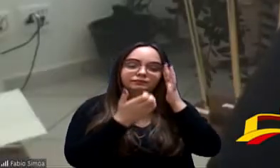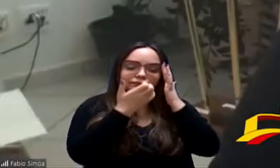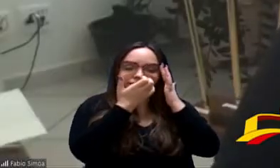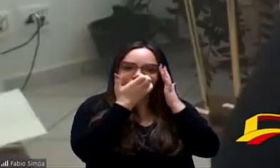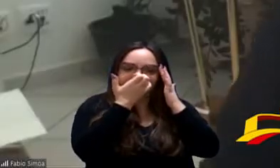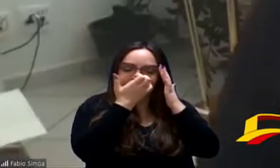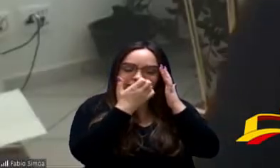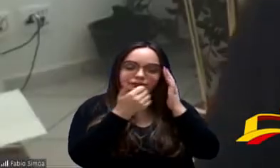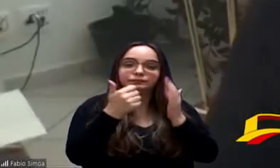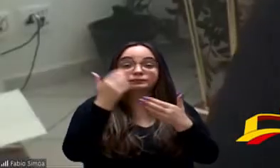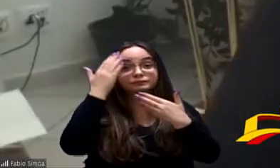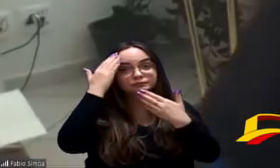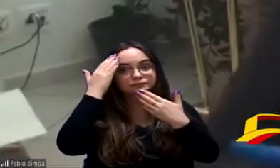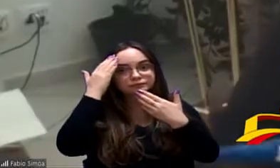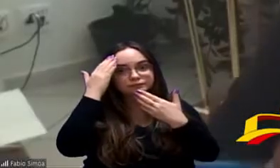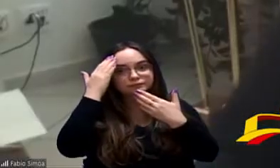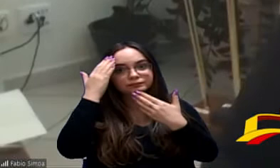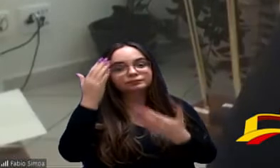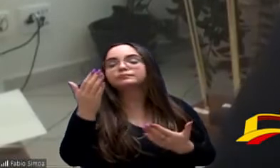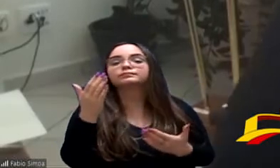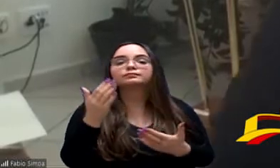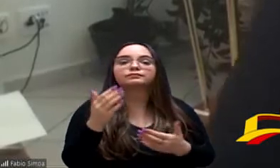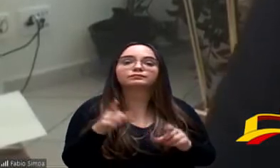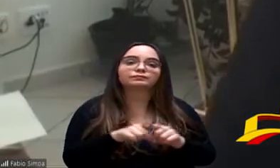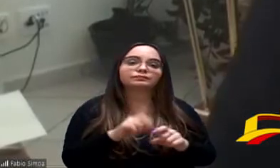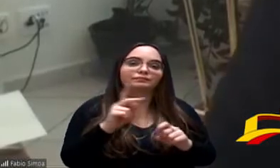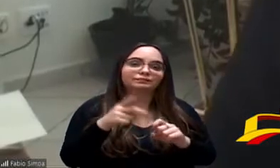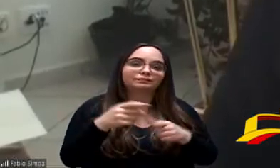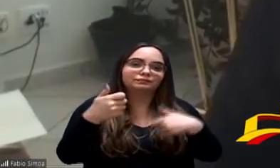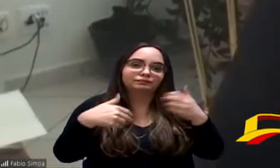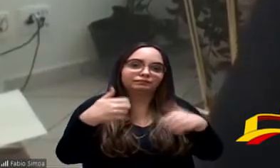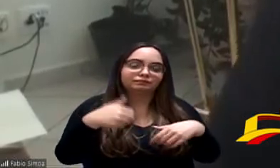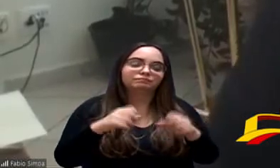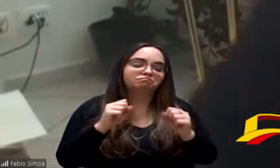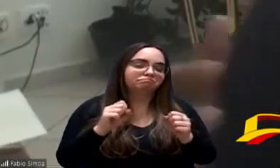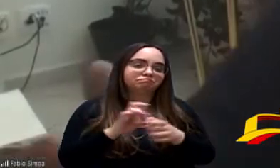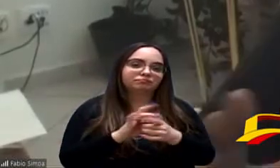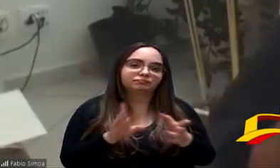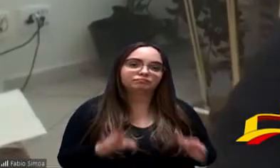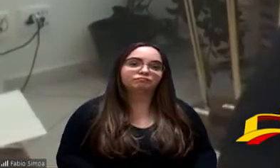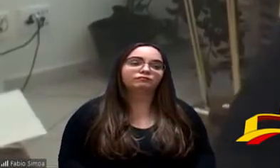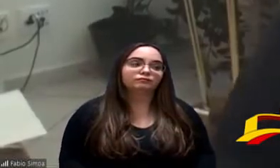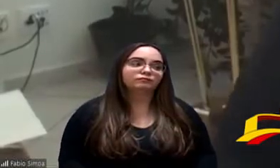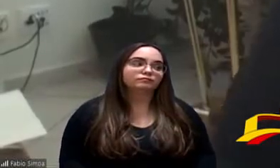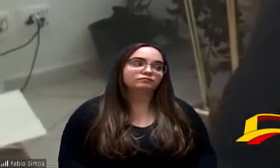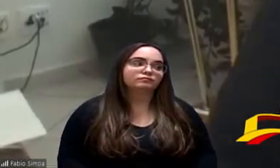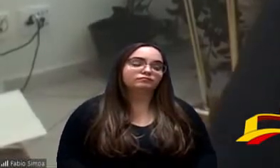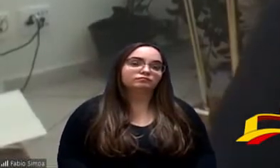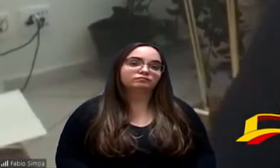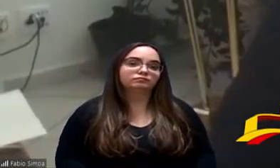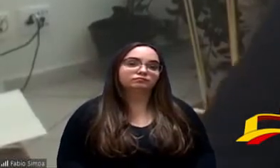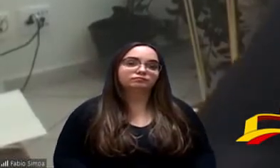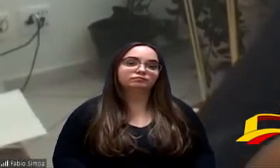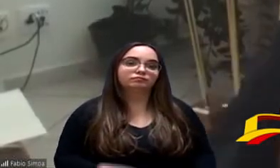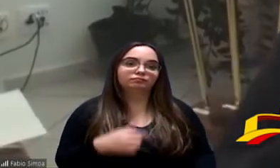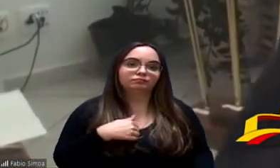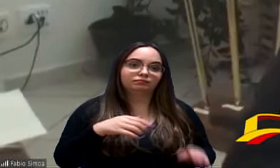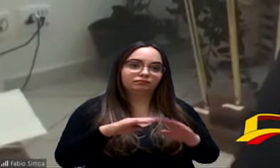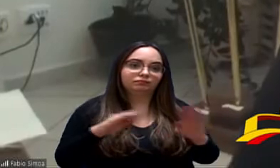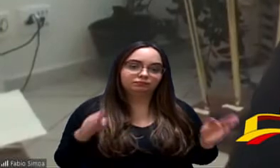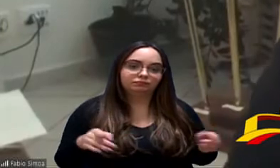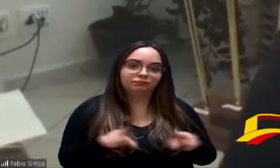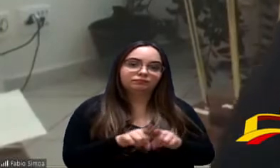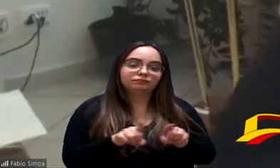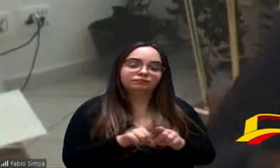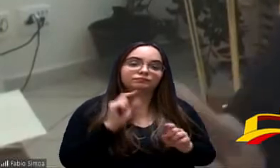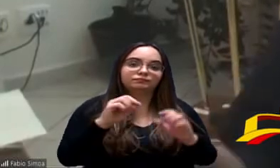aqui, né? Obrigado pela gentileza do L Brasileiro também. Caso eu pudesse falar, podia ter falado. Então, uma sugestão, como eu sou da mesa também, sobre a questão